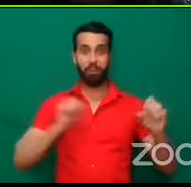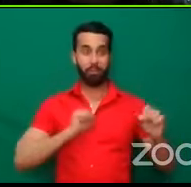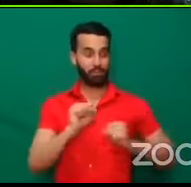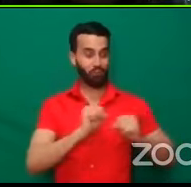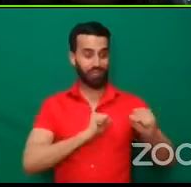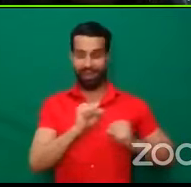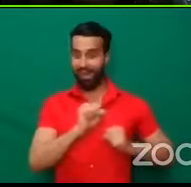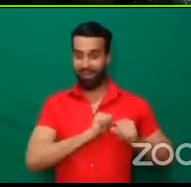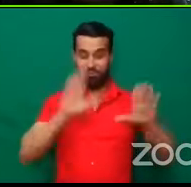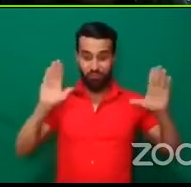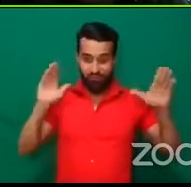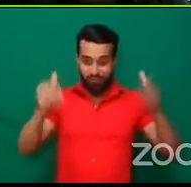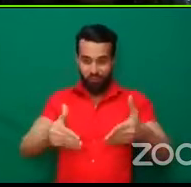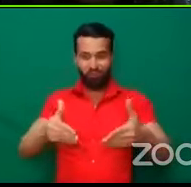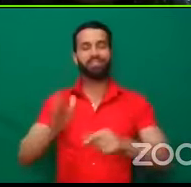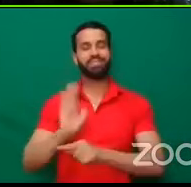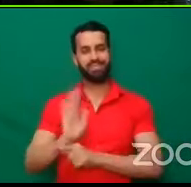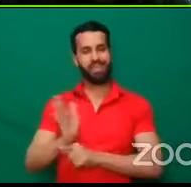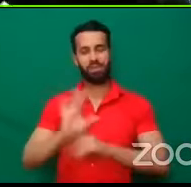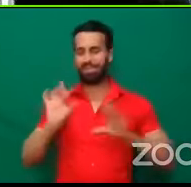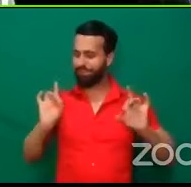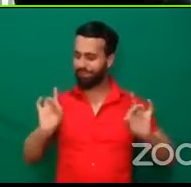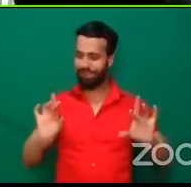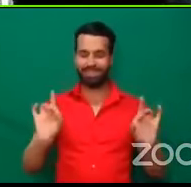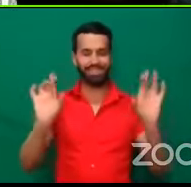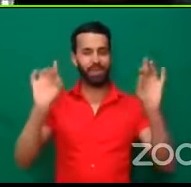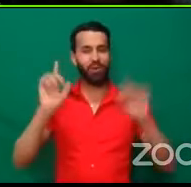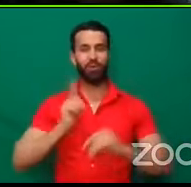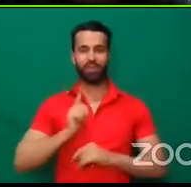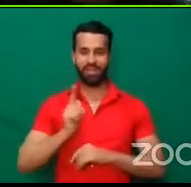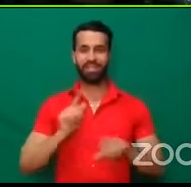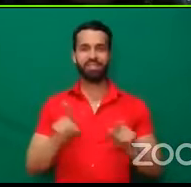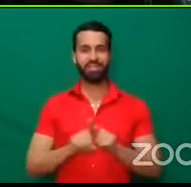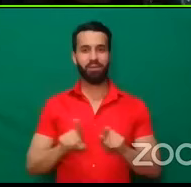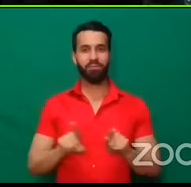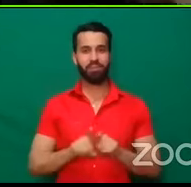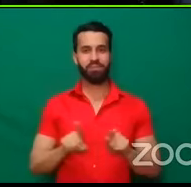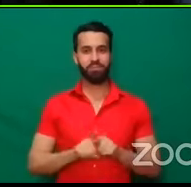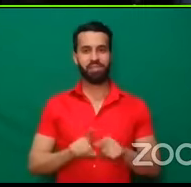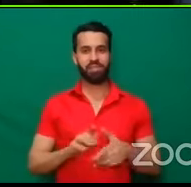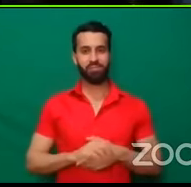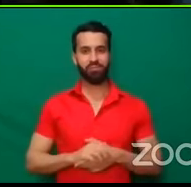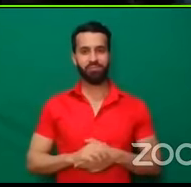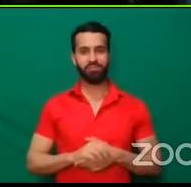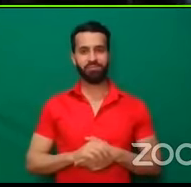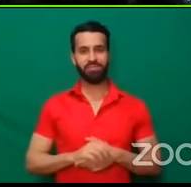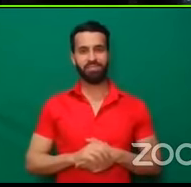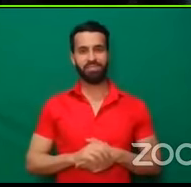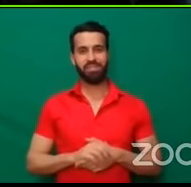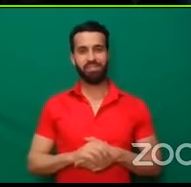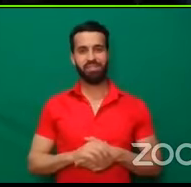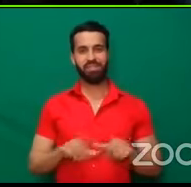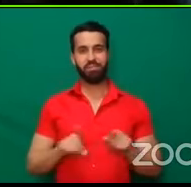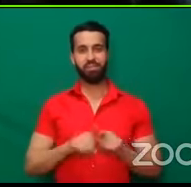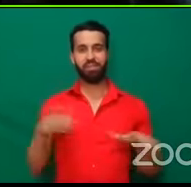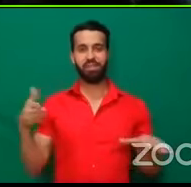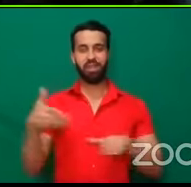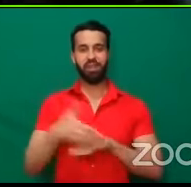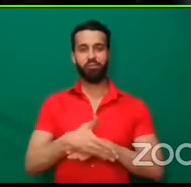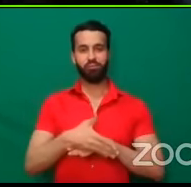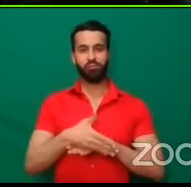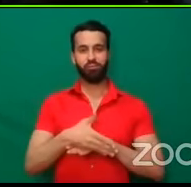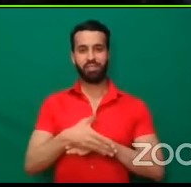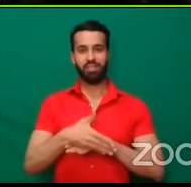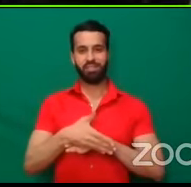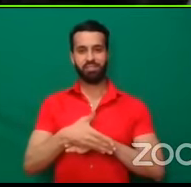cinema e efeitos Muito especiais, bom. né? Sim. Até recomendo, quando abrirem as inscrições, inscrevam-se, participam, porque é um reality